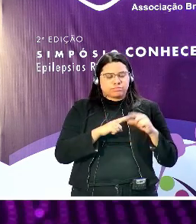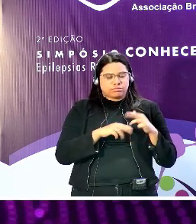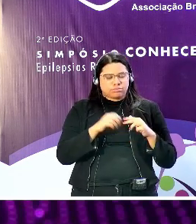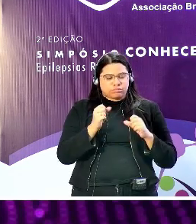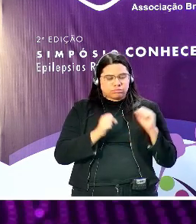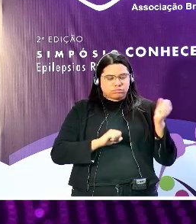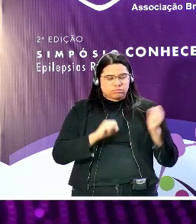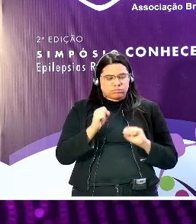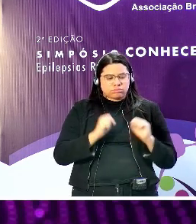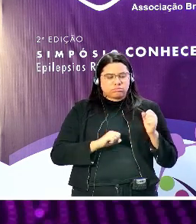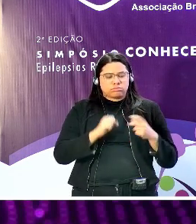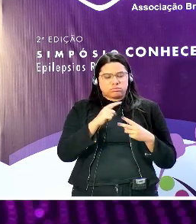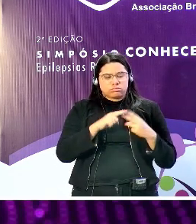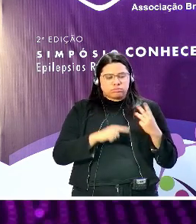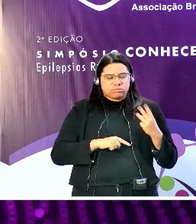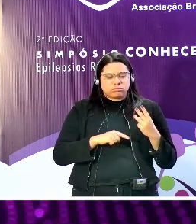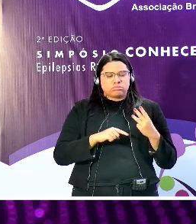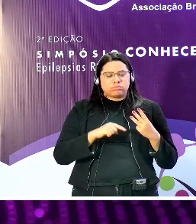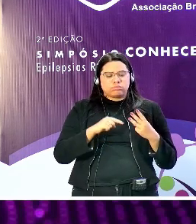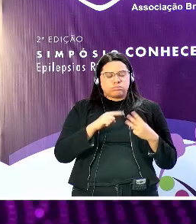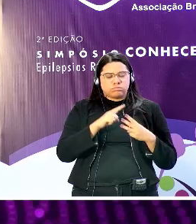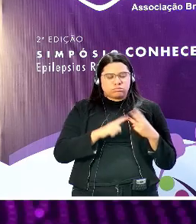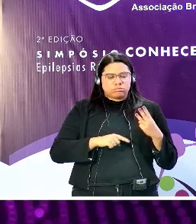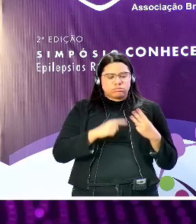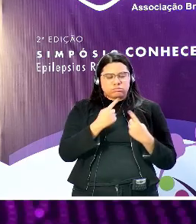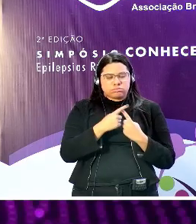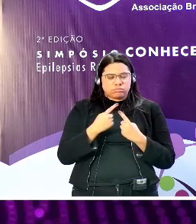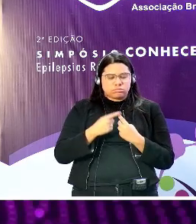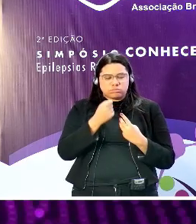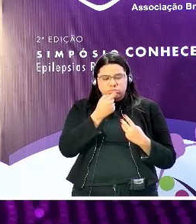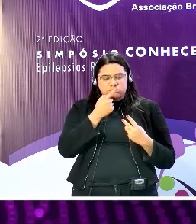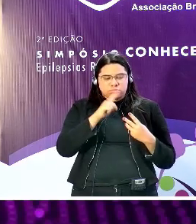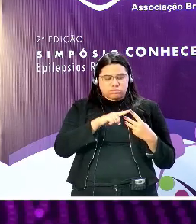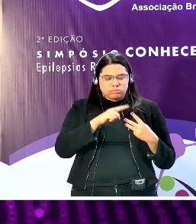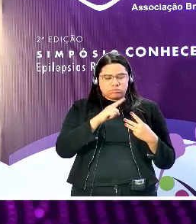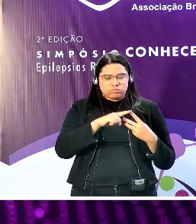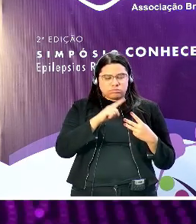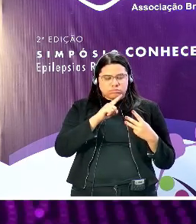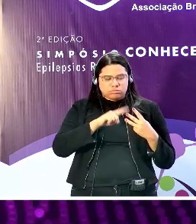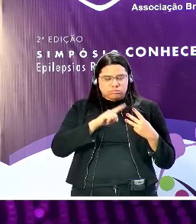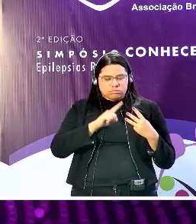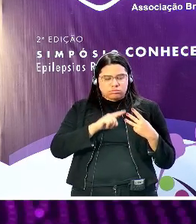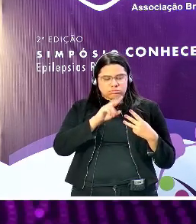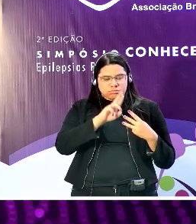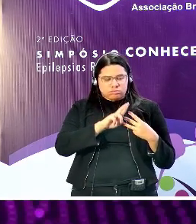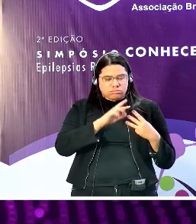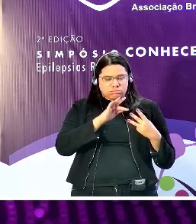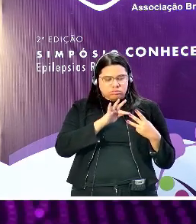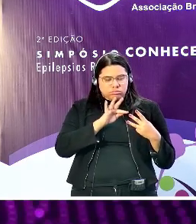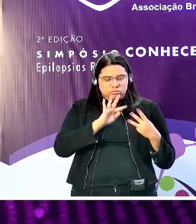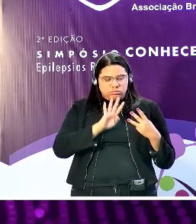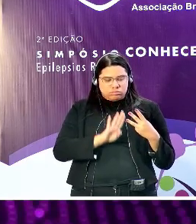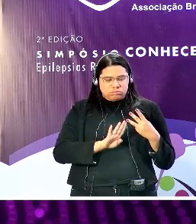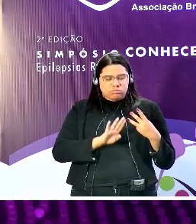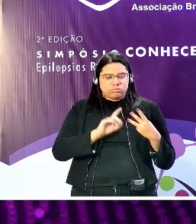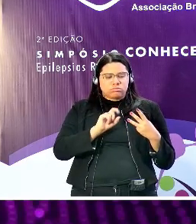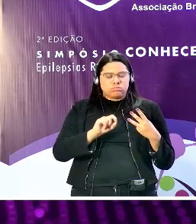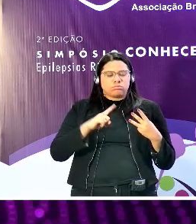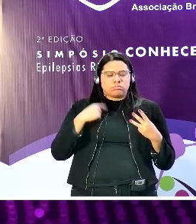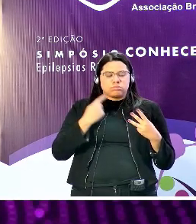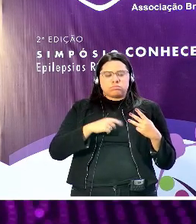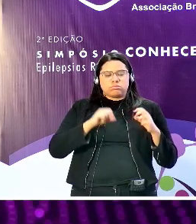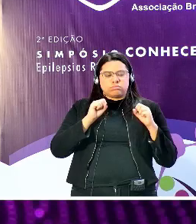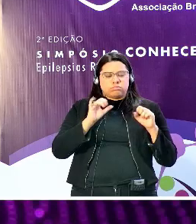como fenfluramina, também o bixicaresin, também tem vários estudos, mas o que a gente pode dizer